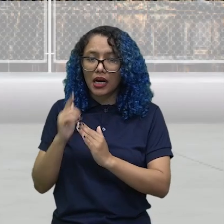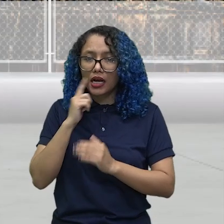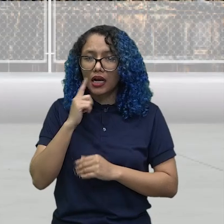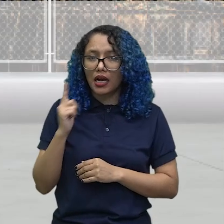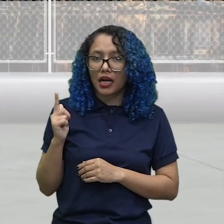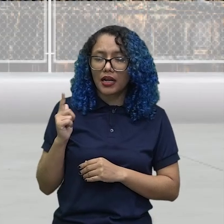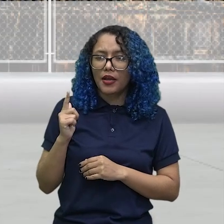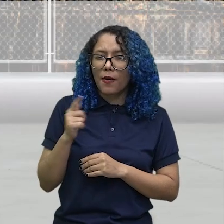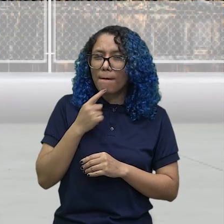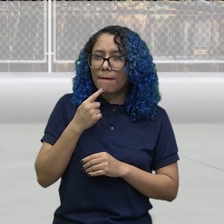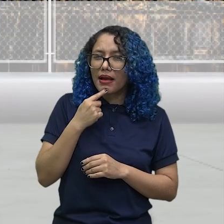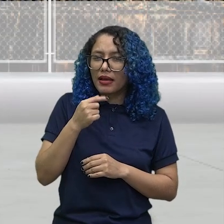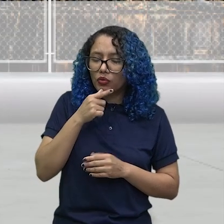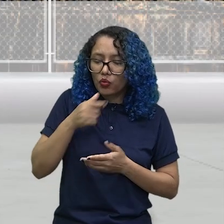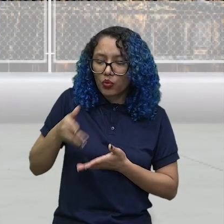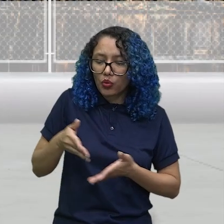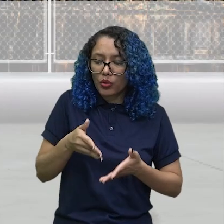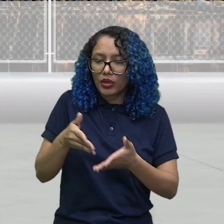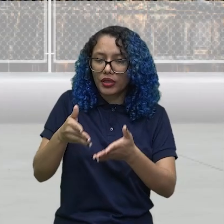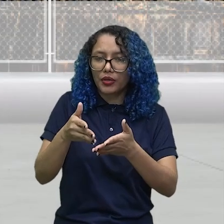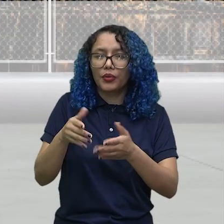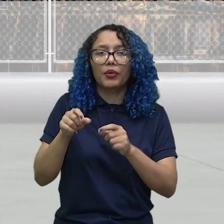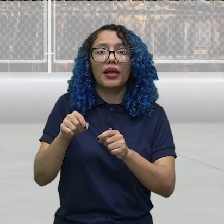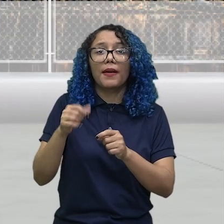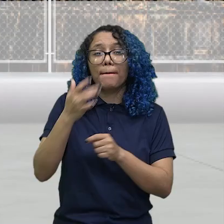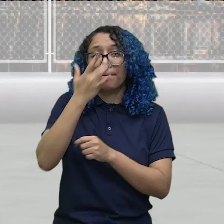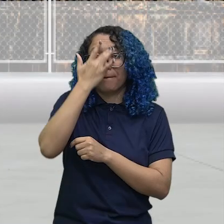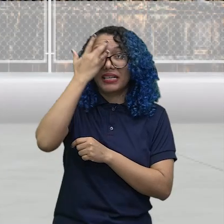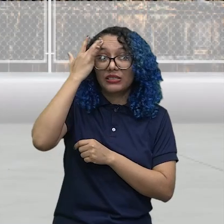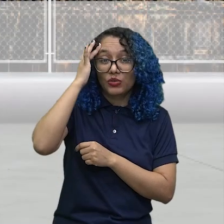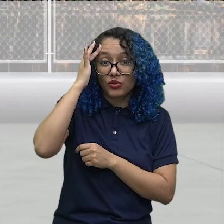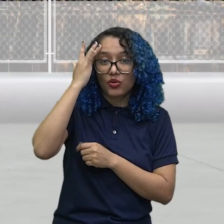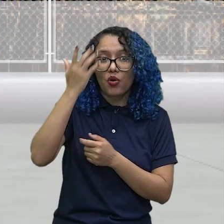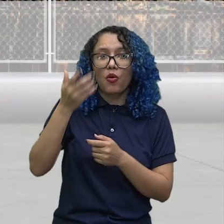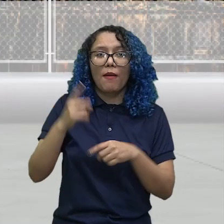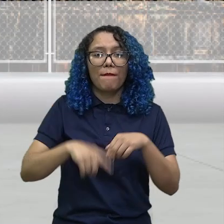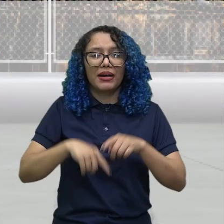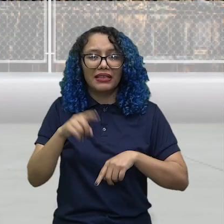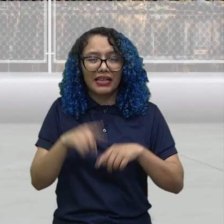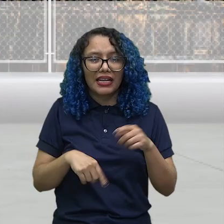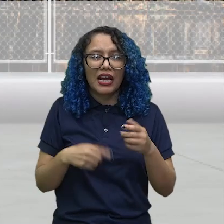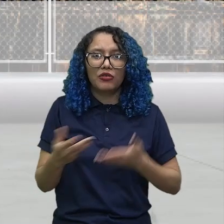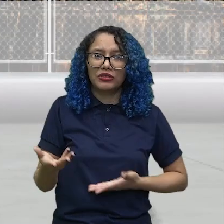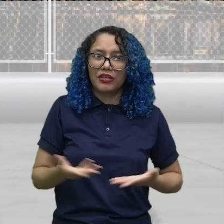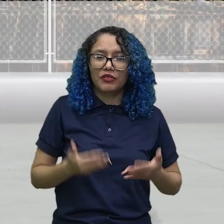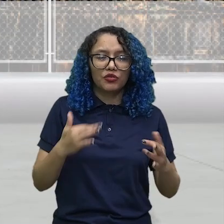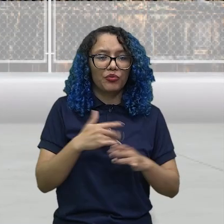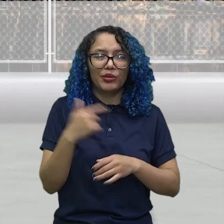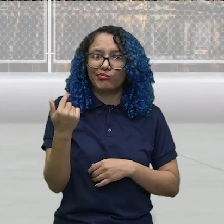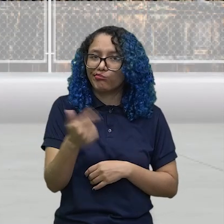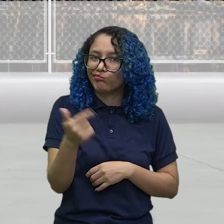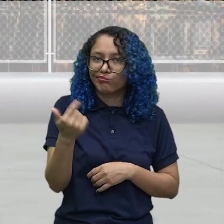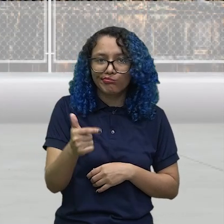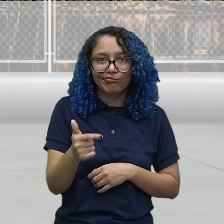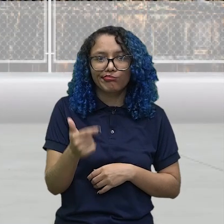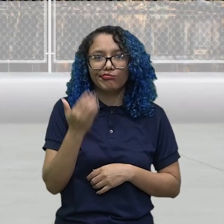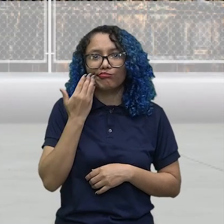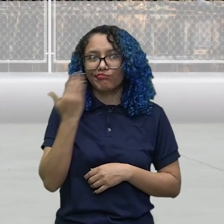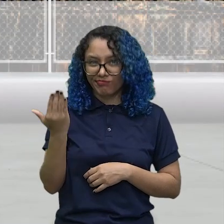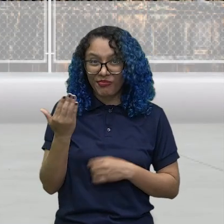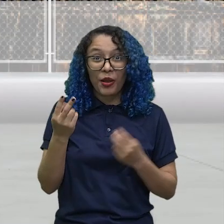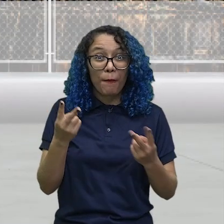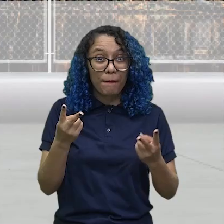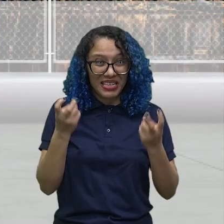de um rio, vivem pessoas que não têm acesso aos equipamentos, aos serviços urbanos, né? Então a gente